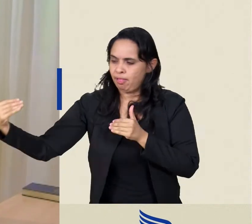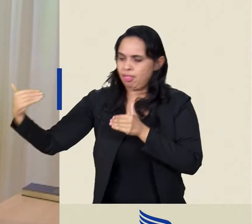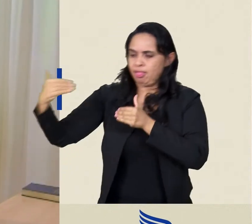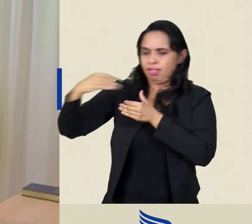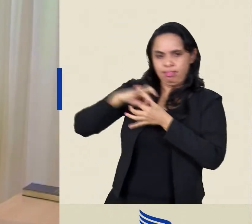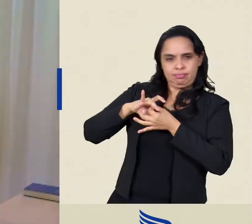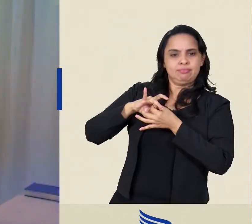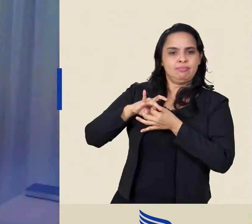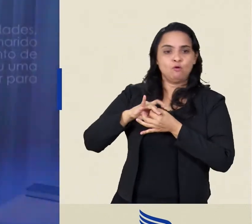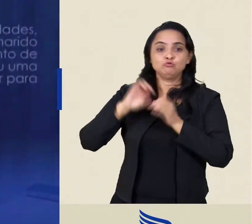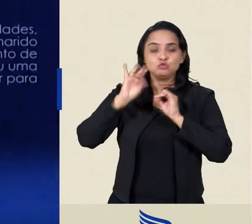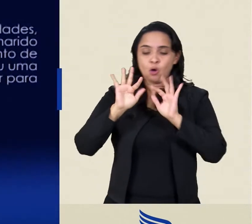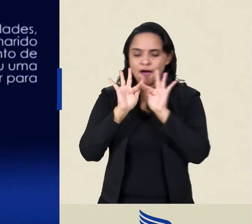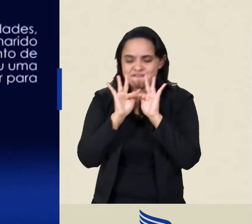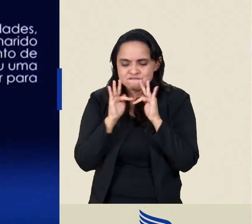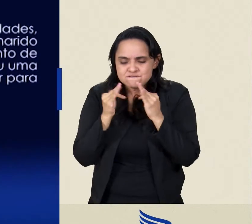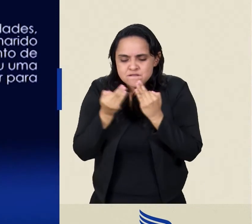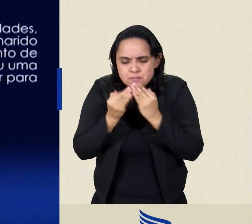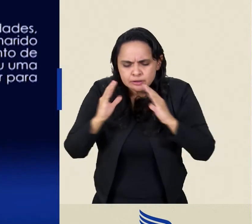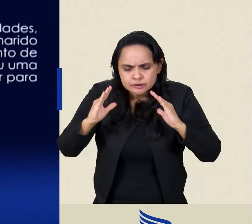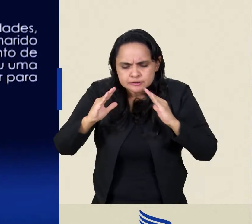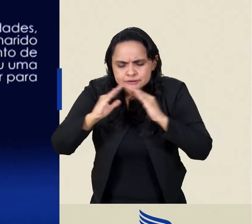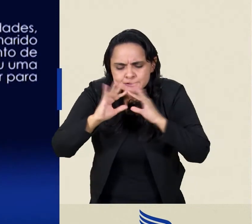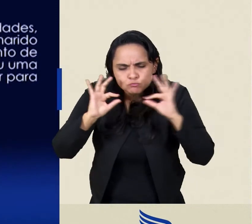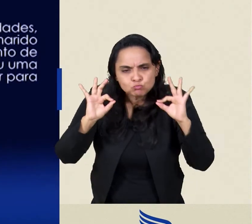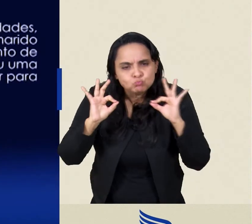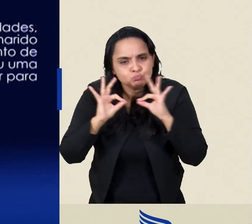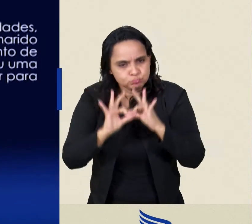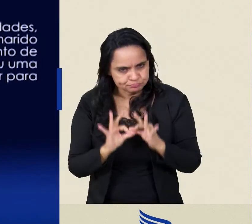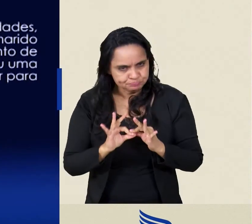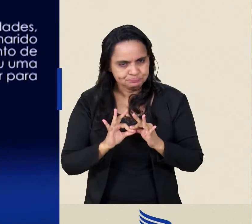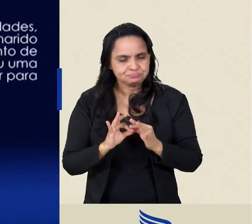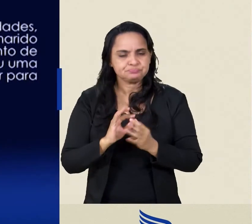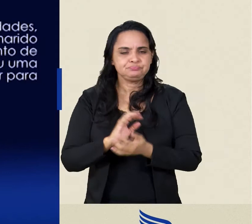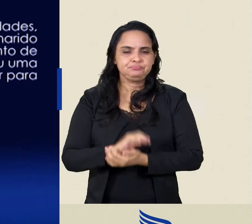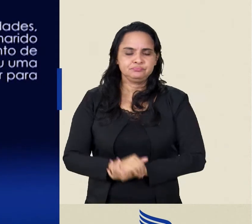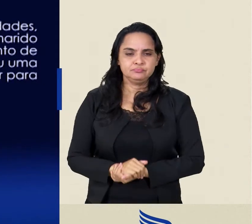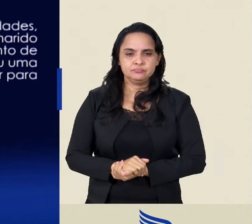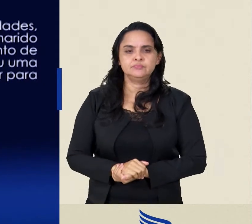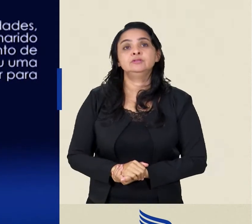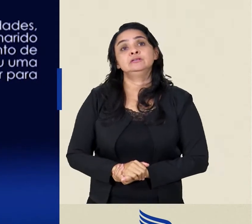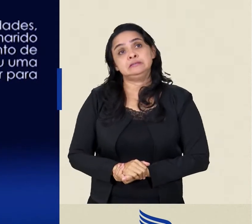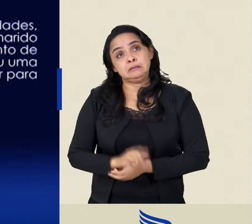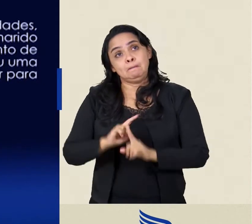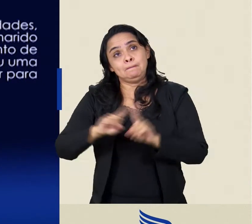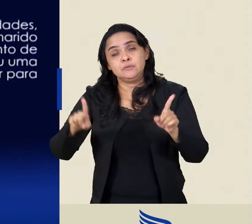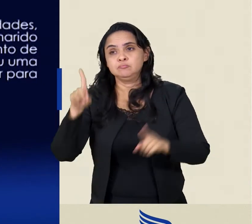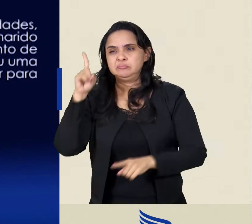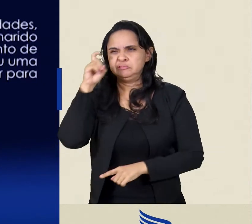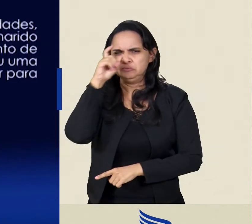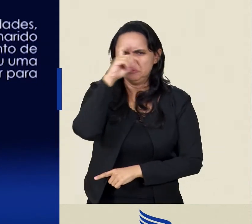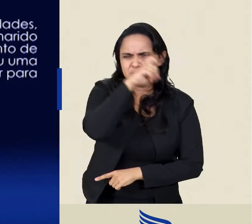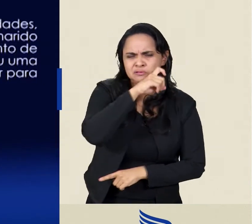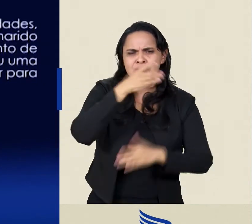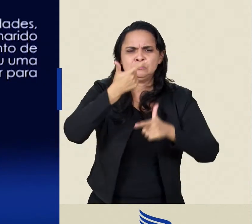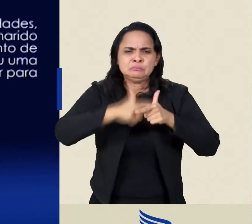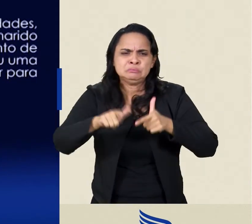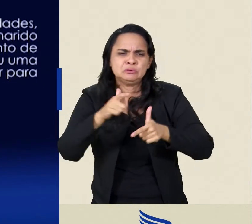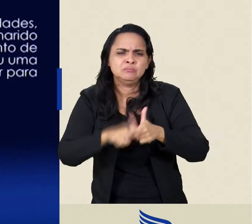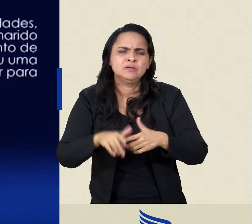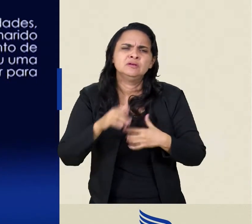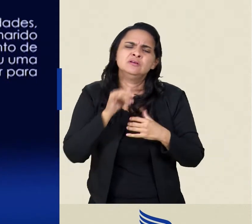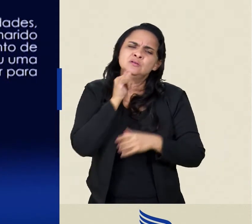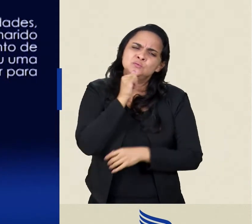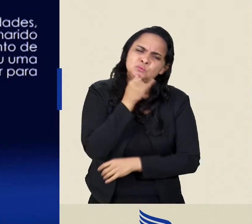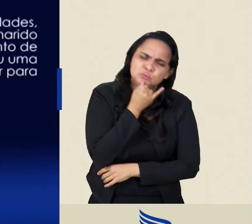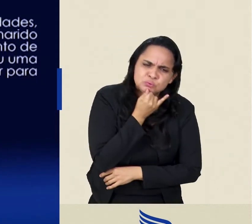círculo sagrado. Embora possam surgir dificuldades, perplexidades e desânimo, nem o marido